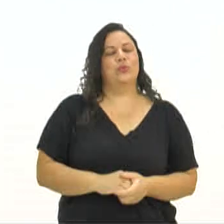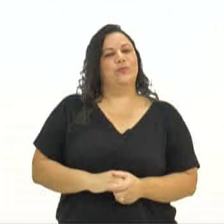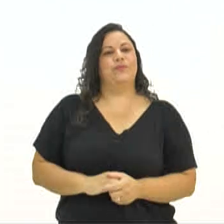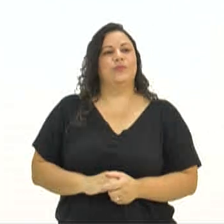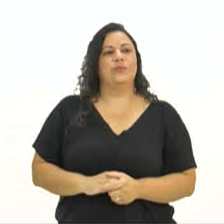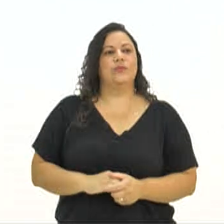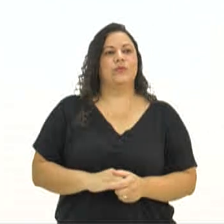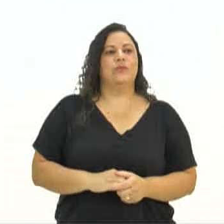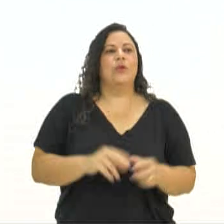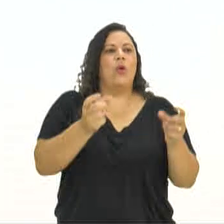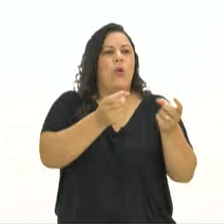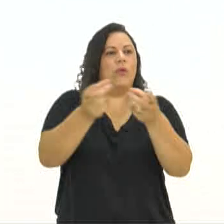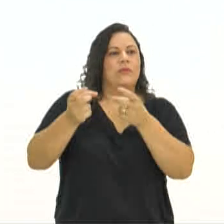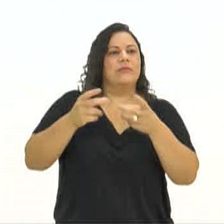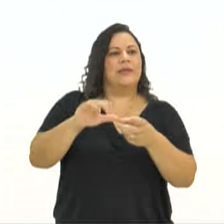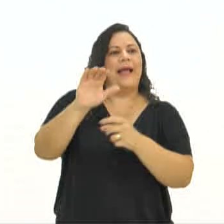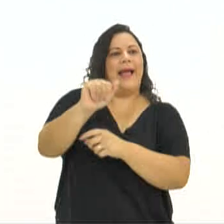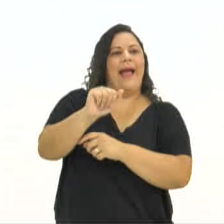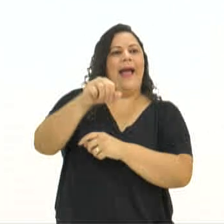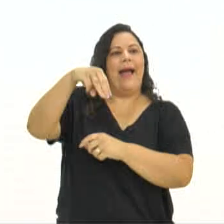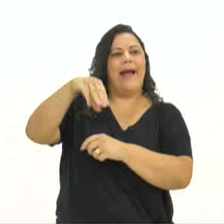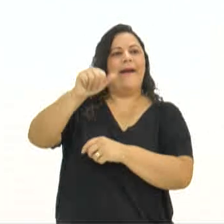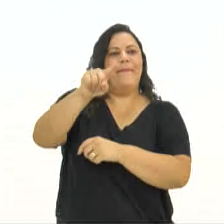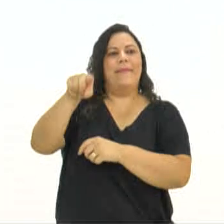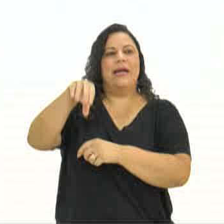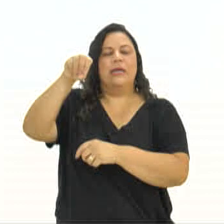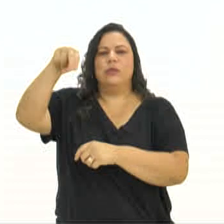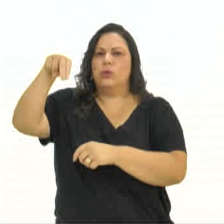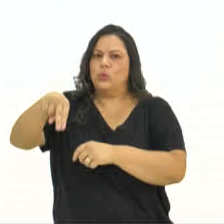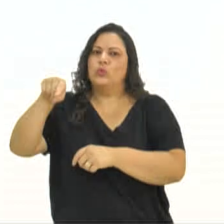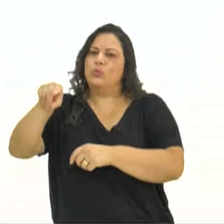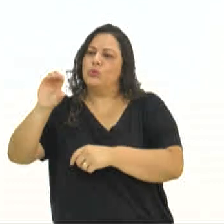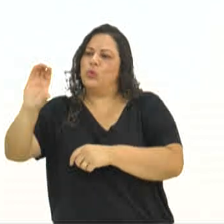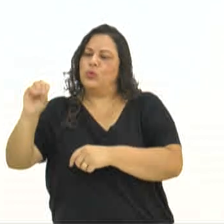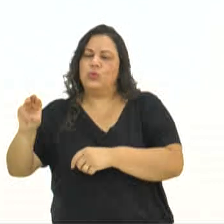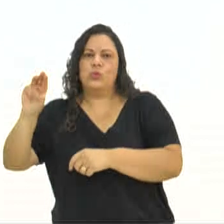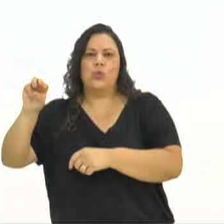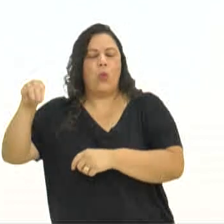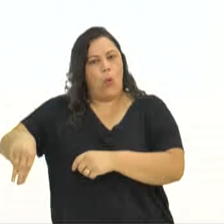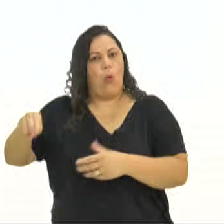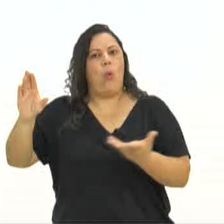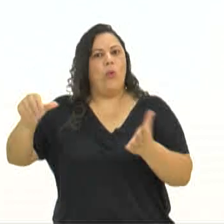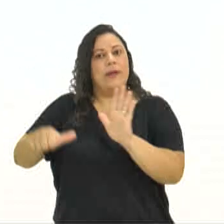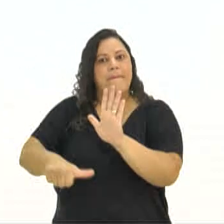primeiro lugar na venda de livros eletrônicos? Ou D, comunicar